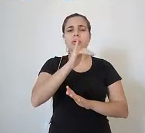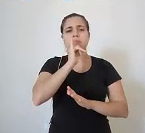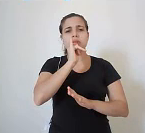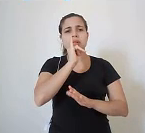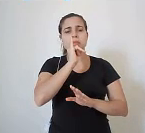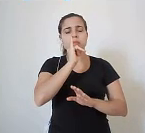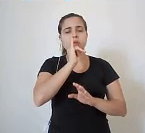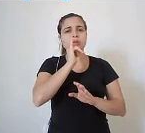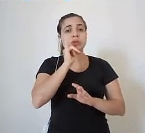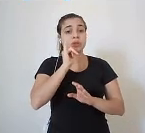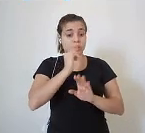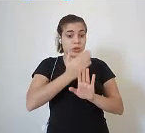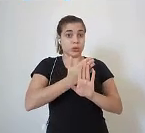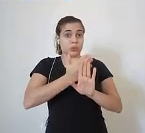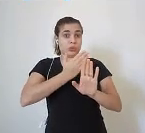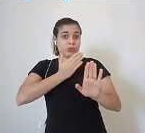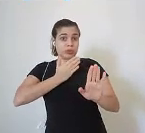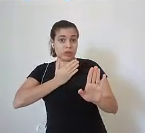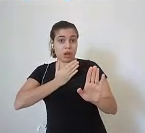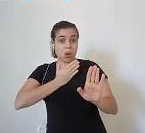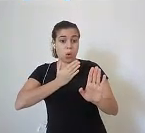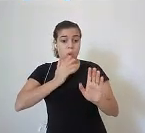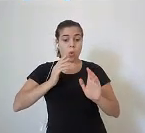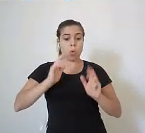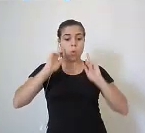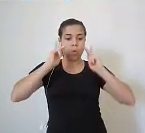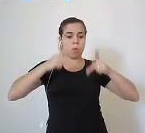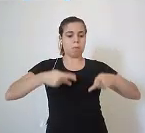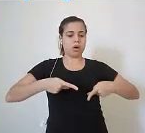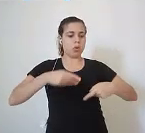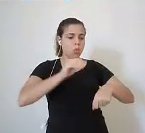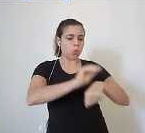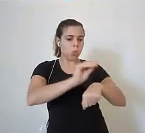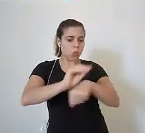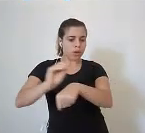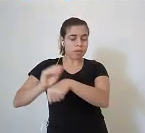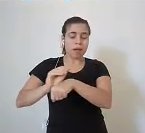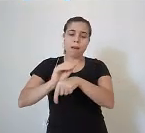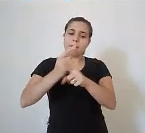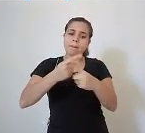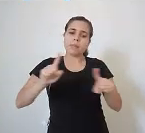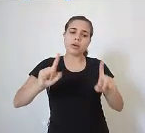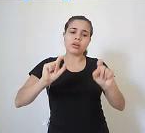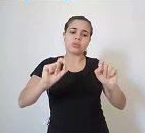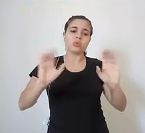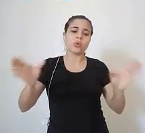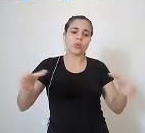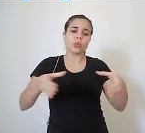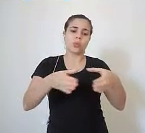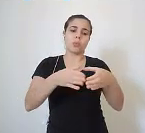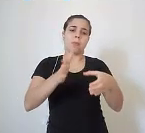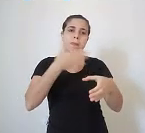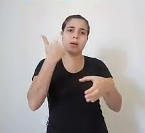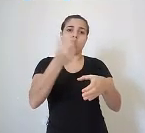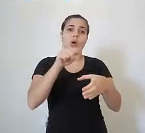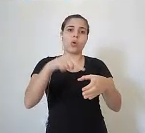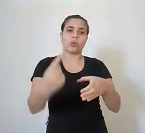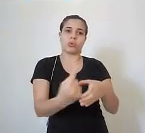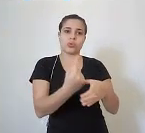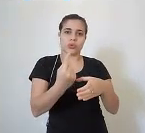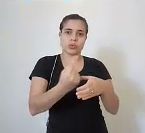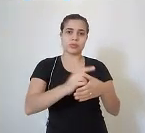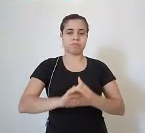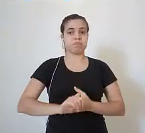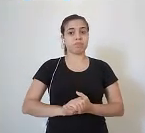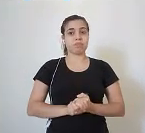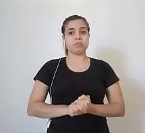acontecer. Quanto menos a gente interfere nesses ecossistemas naturais, maior é esse poder deles de